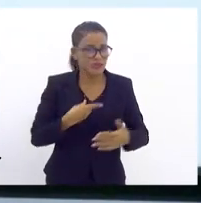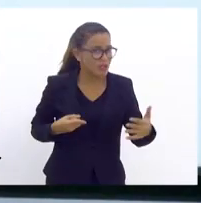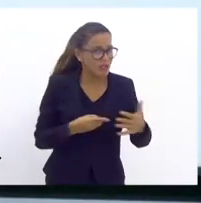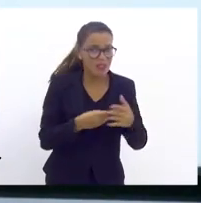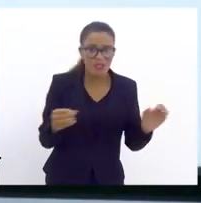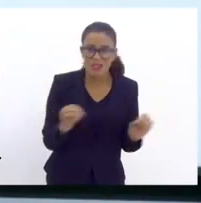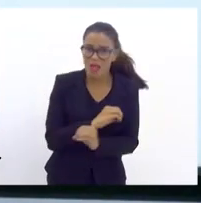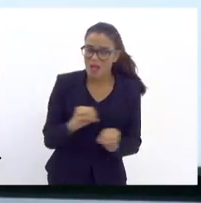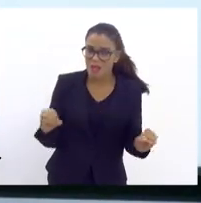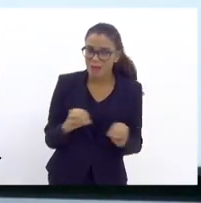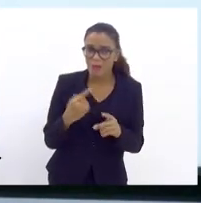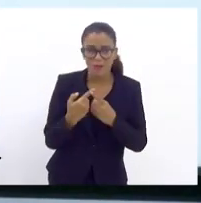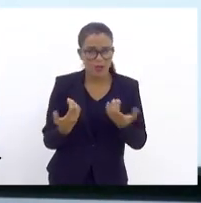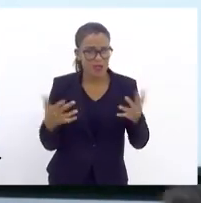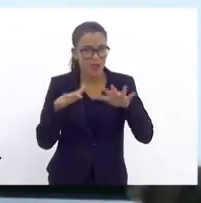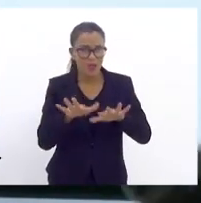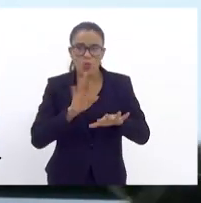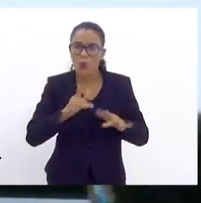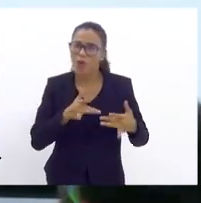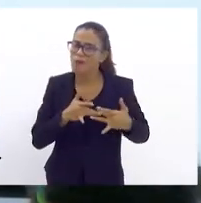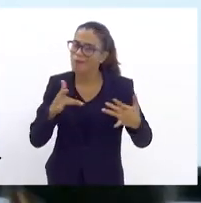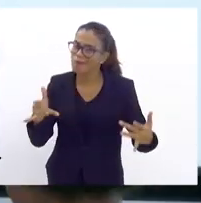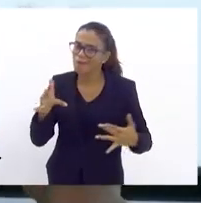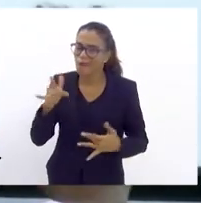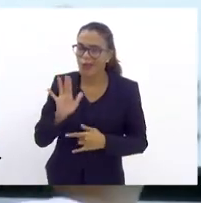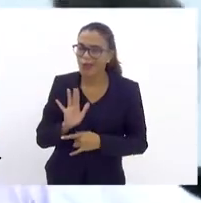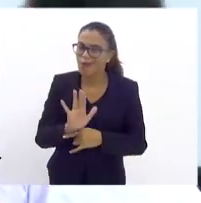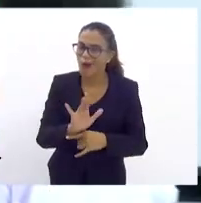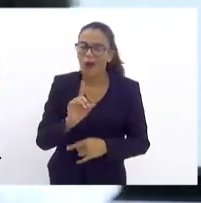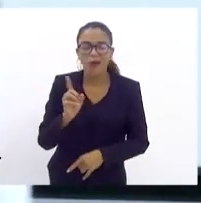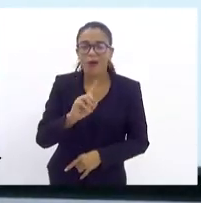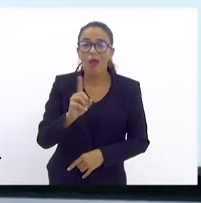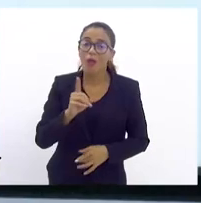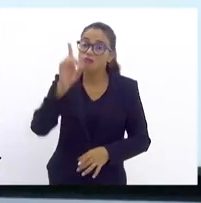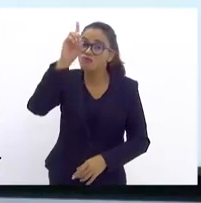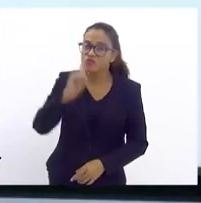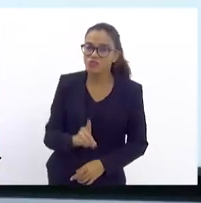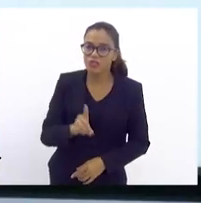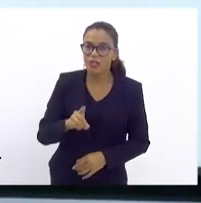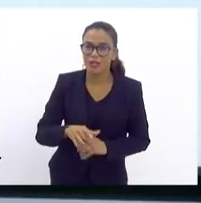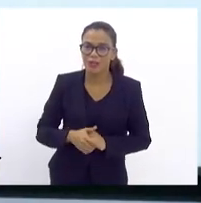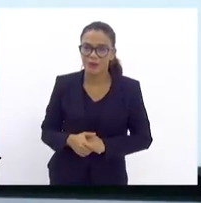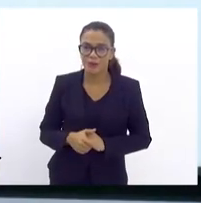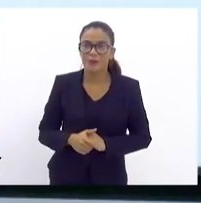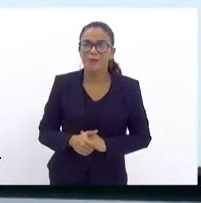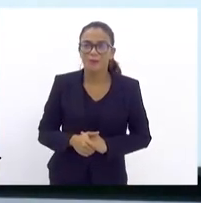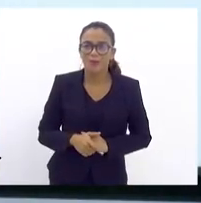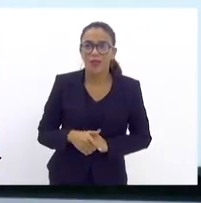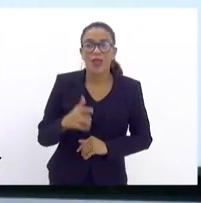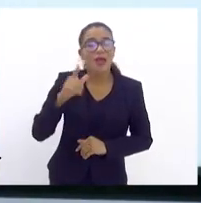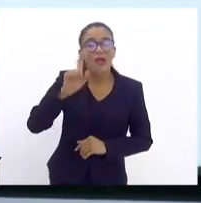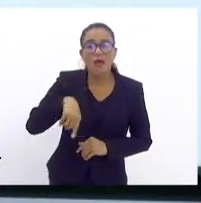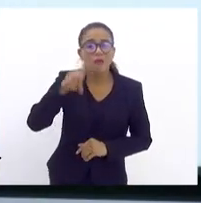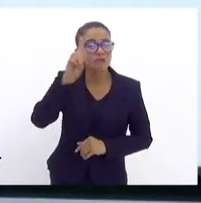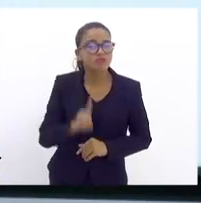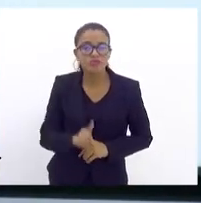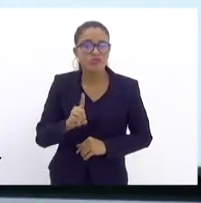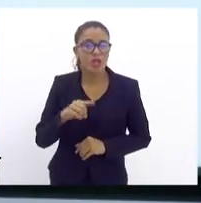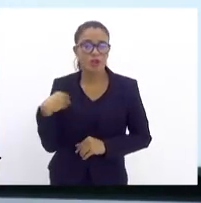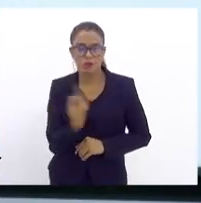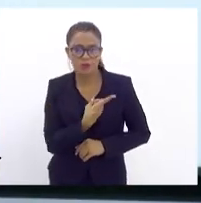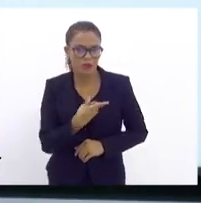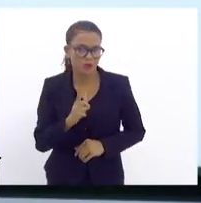porque a inclusão não é um favor é um direito é um direito que nós temos